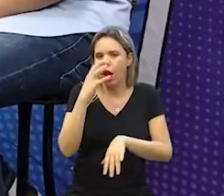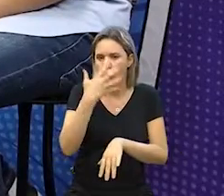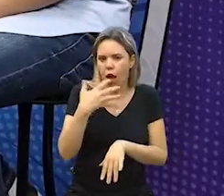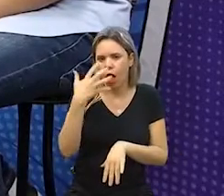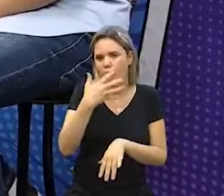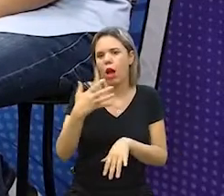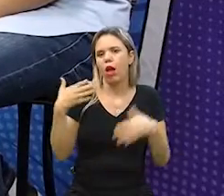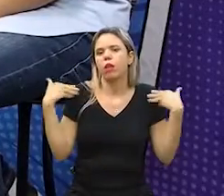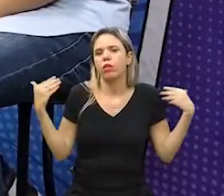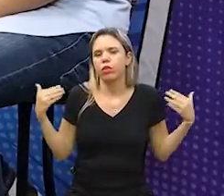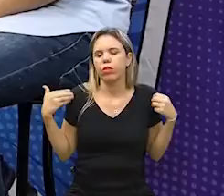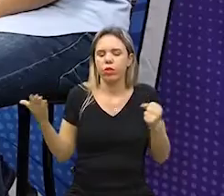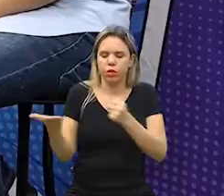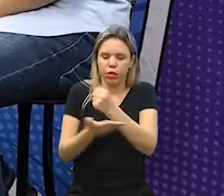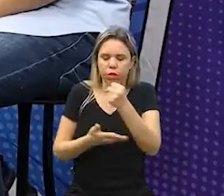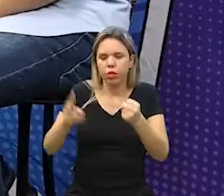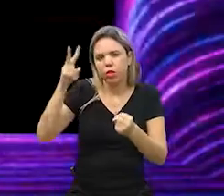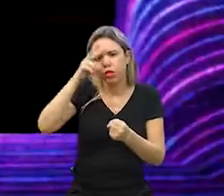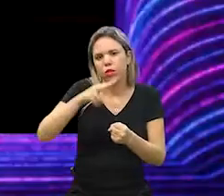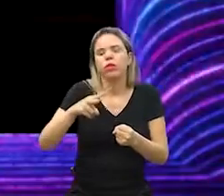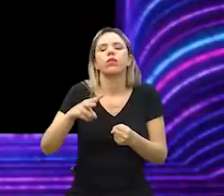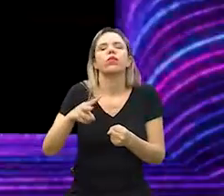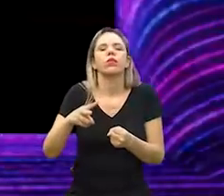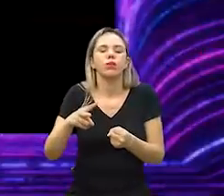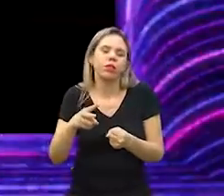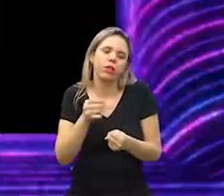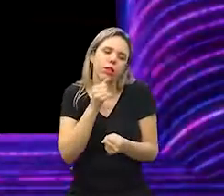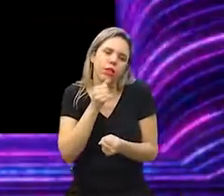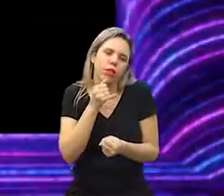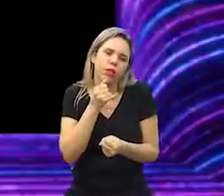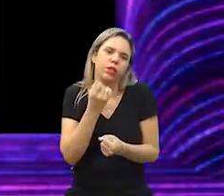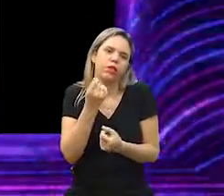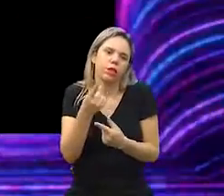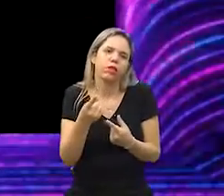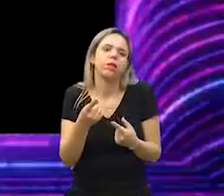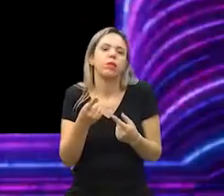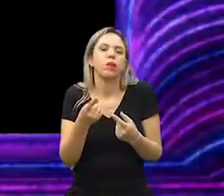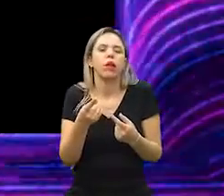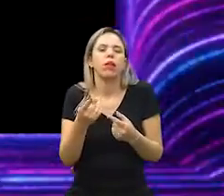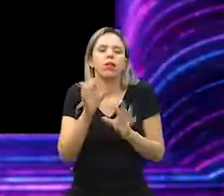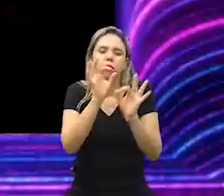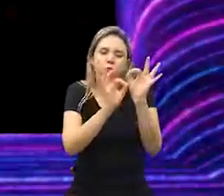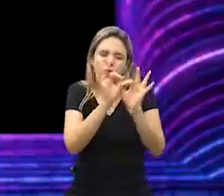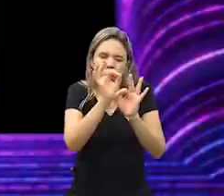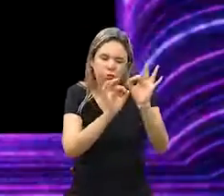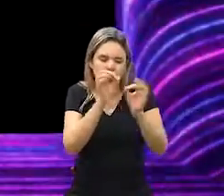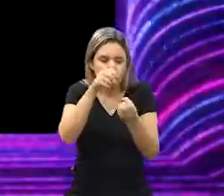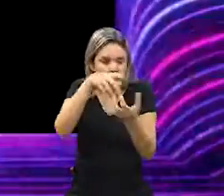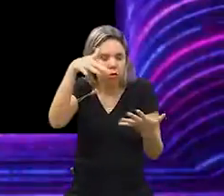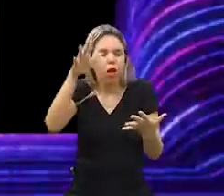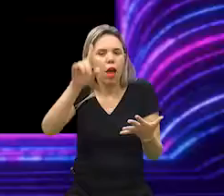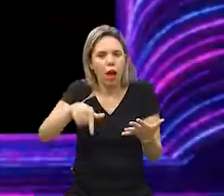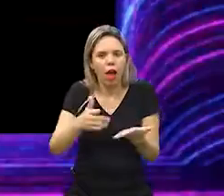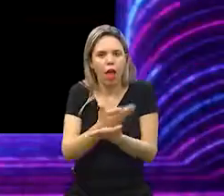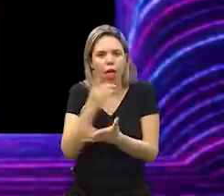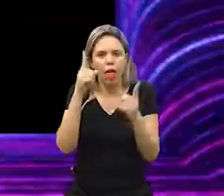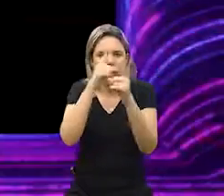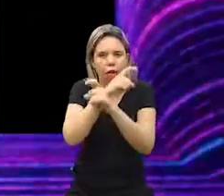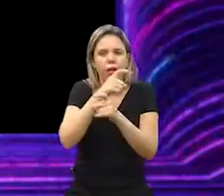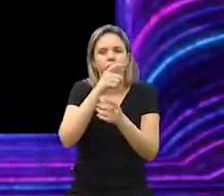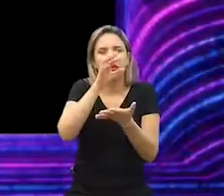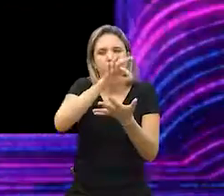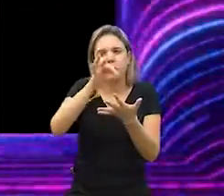com aventura, com base histórica e com pitadas de ficção científica. Então, realmente, esse livro é um pouco difícil